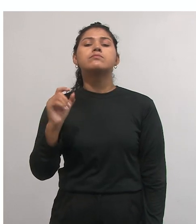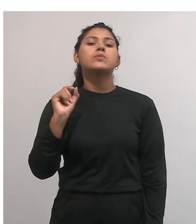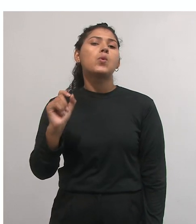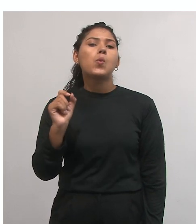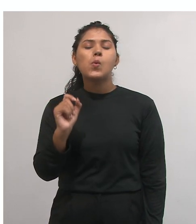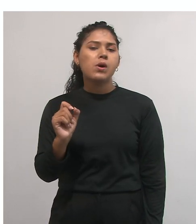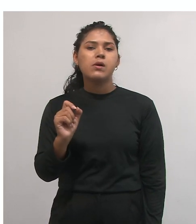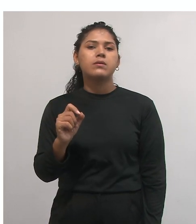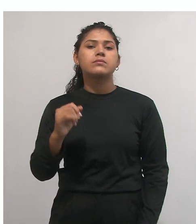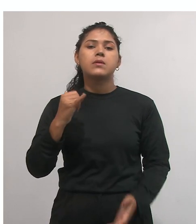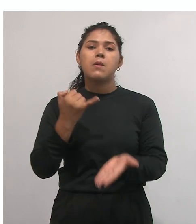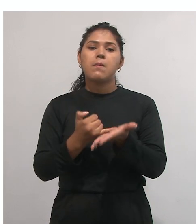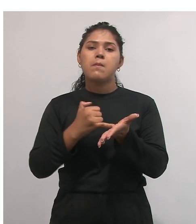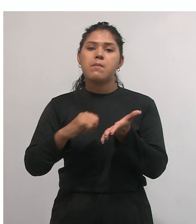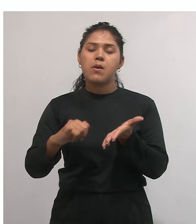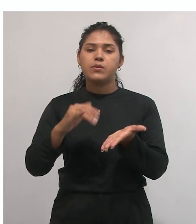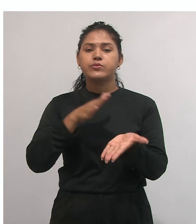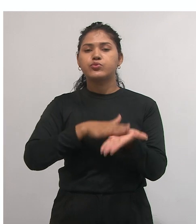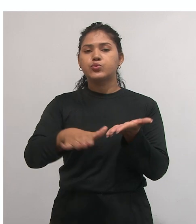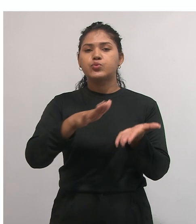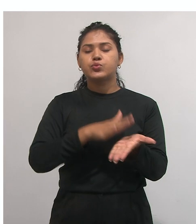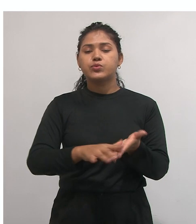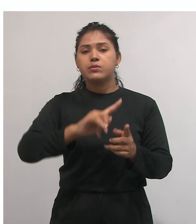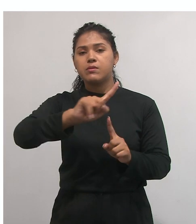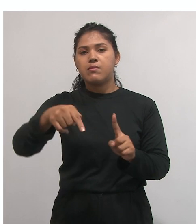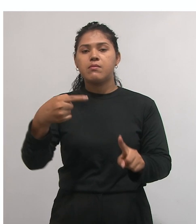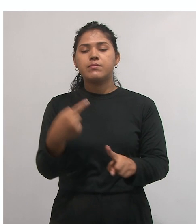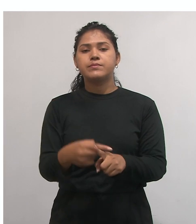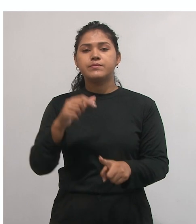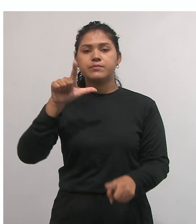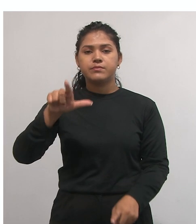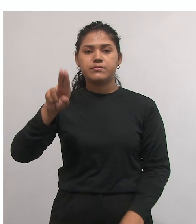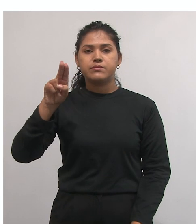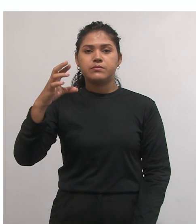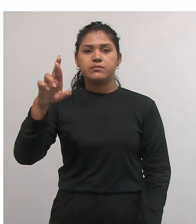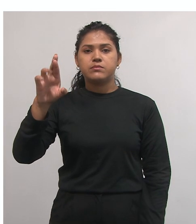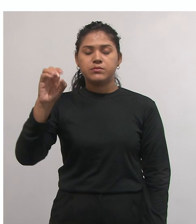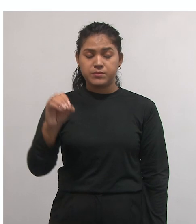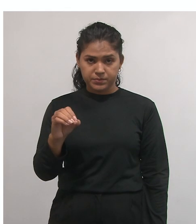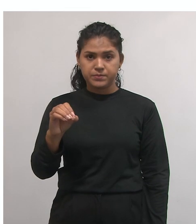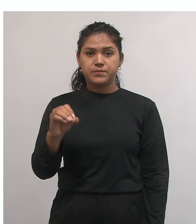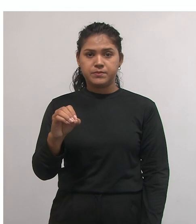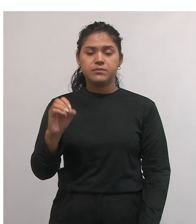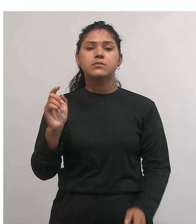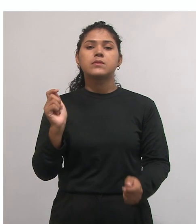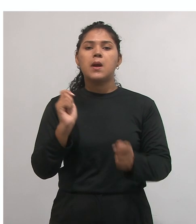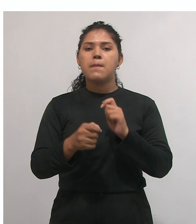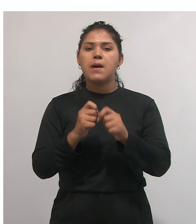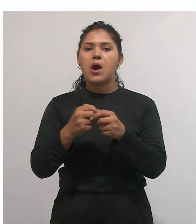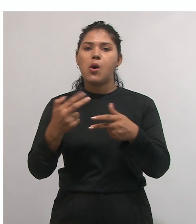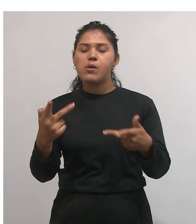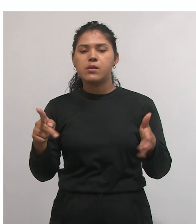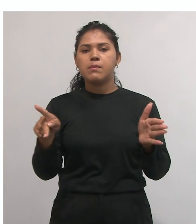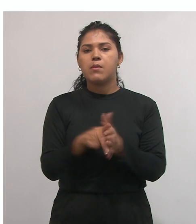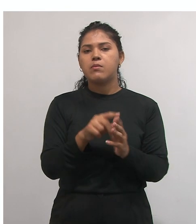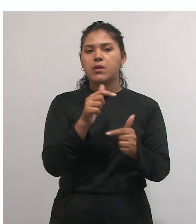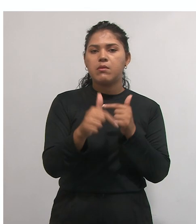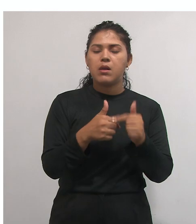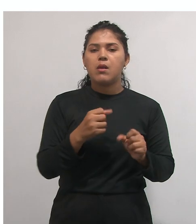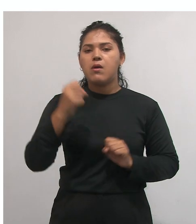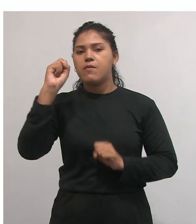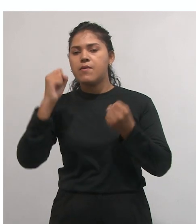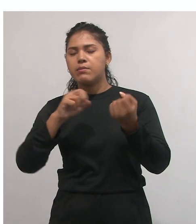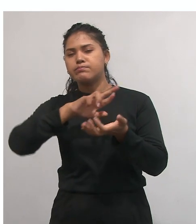em percentual, os impostos mais o lucro. Então, que é o quê? Despesas operacionais